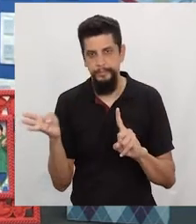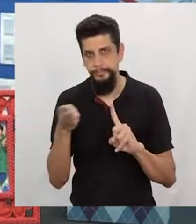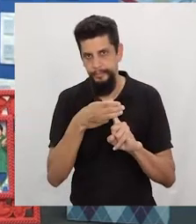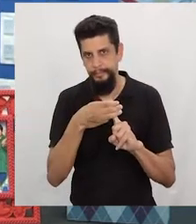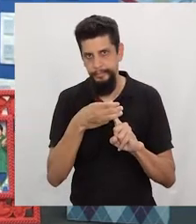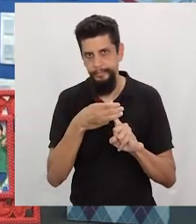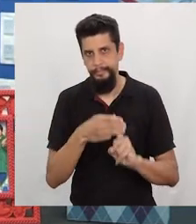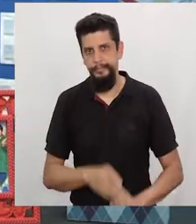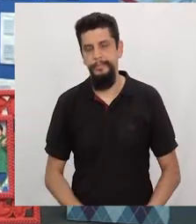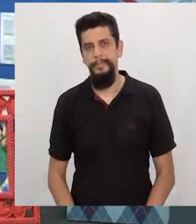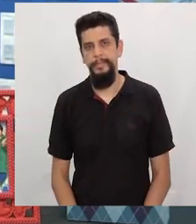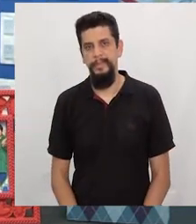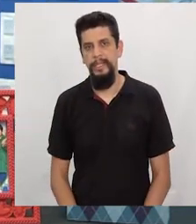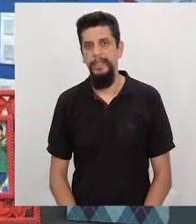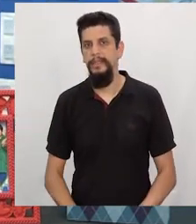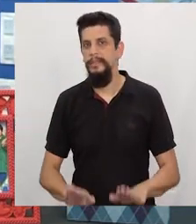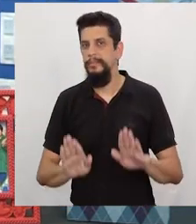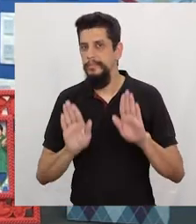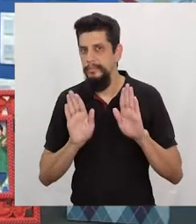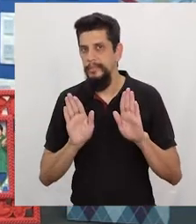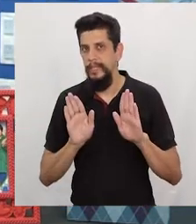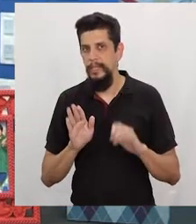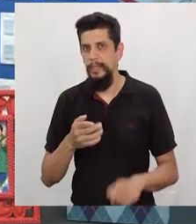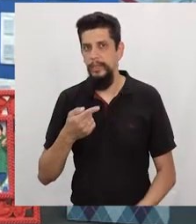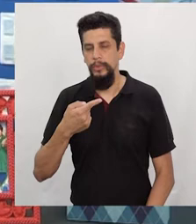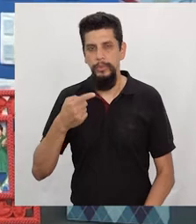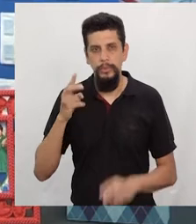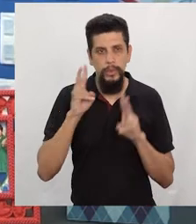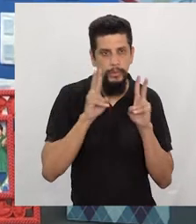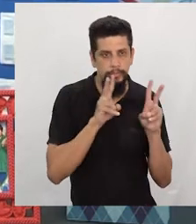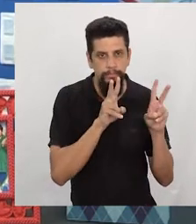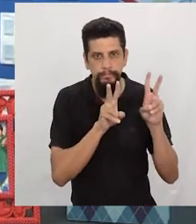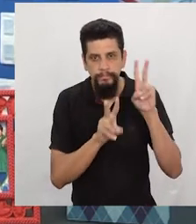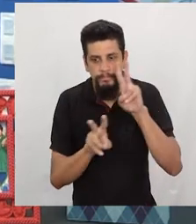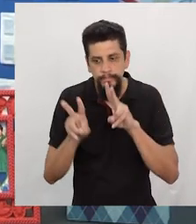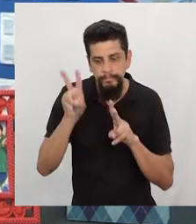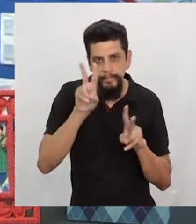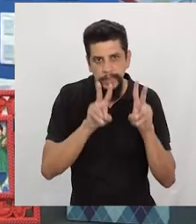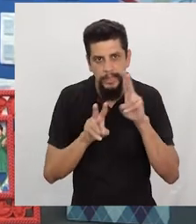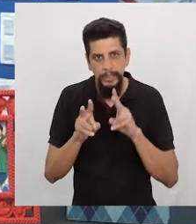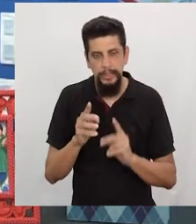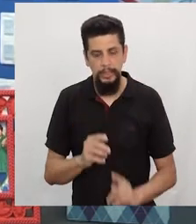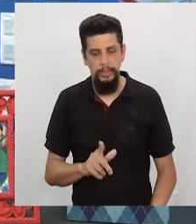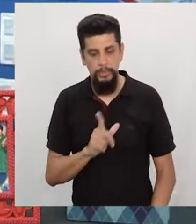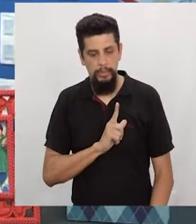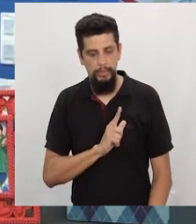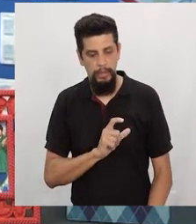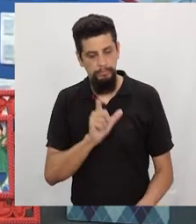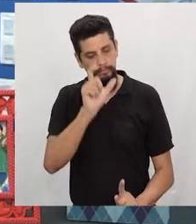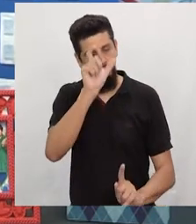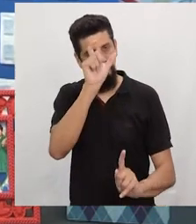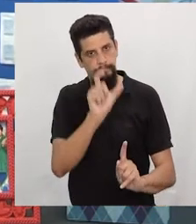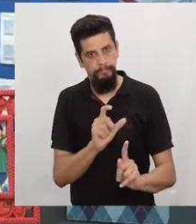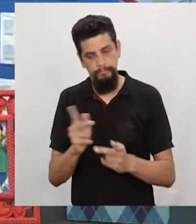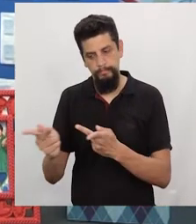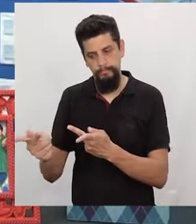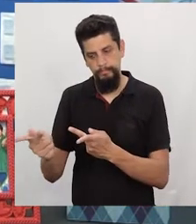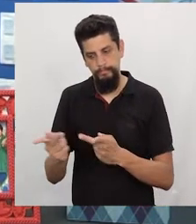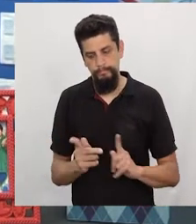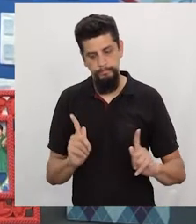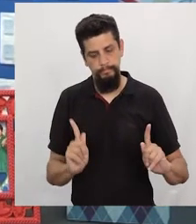tudo. Foi então que nós vimos chegar uma visita para a dona